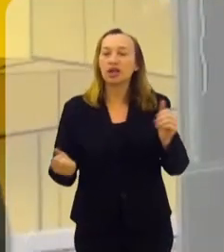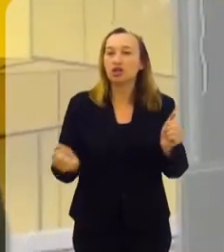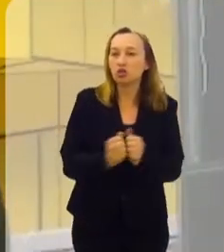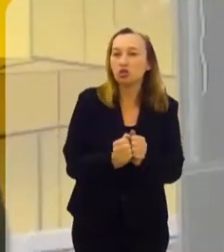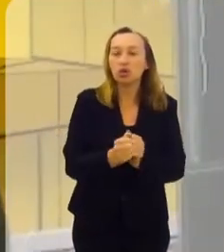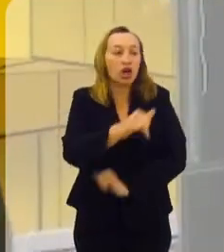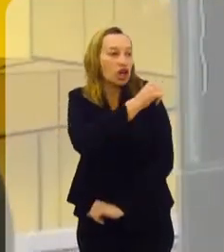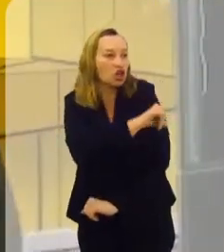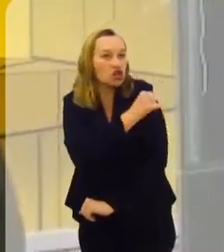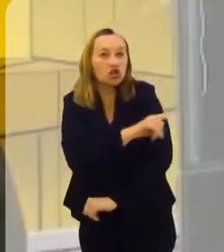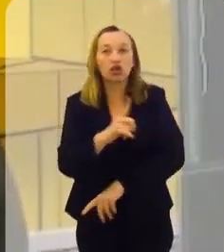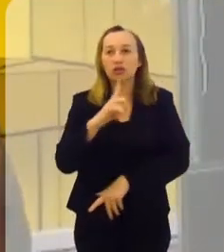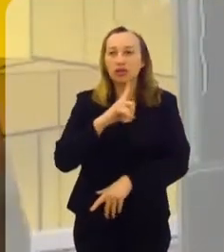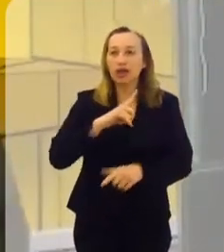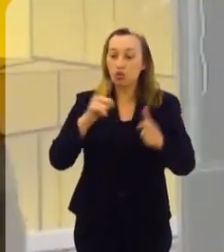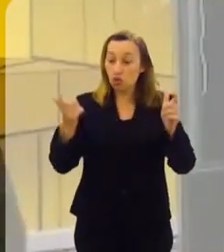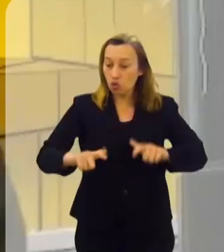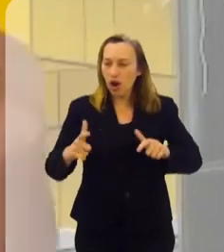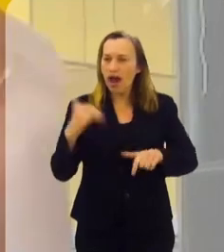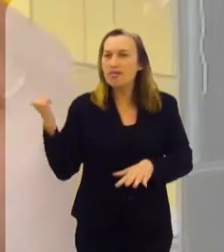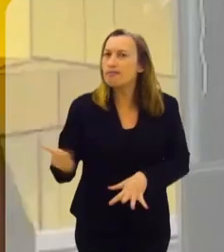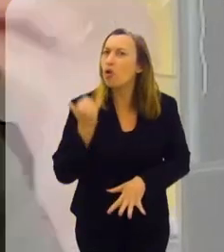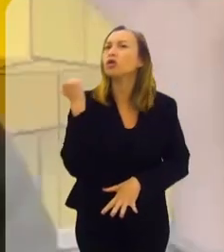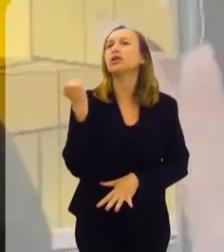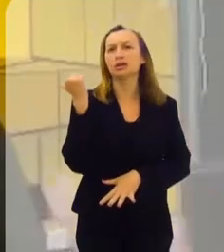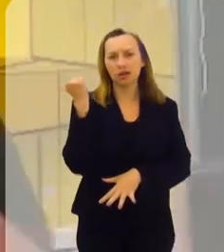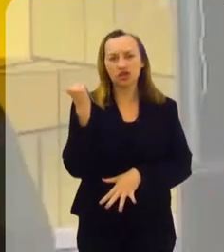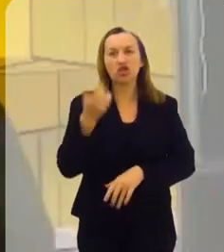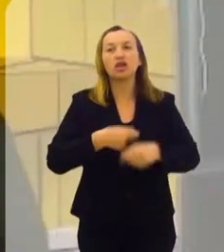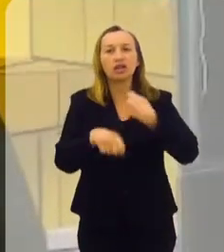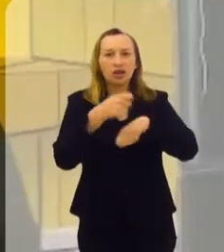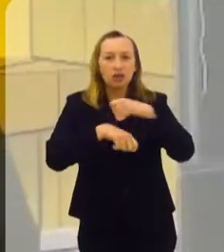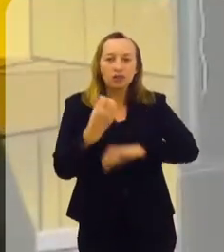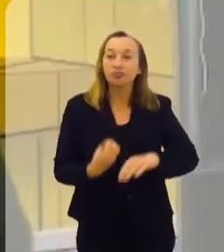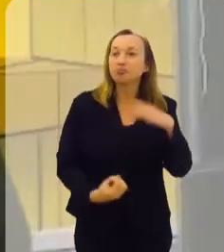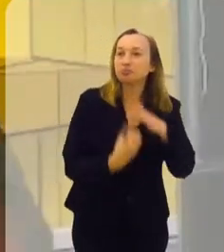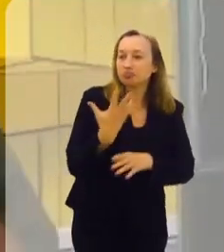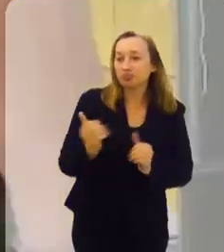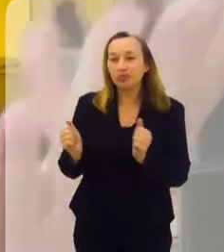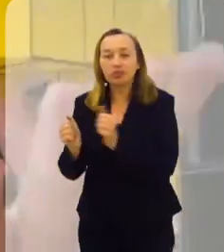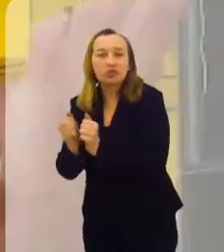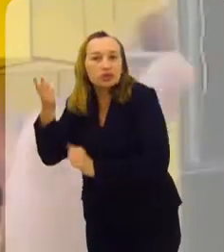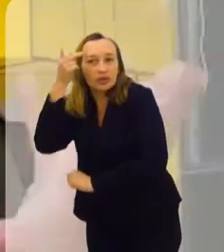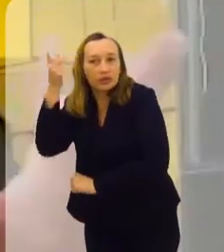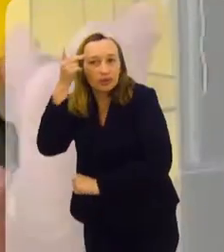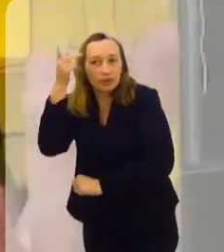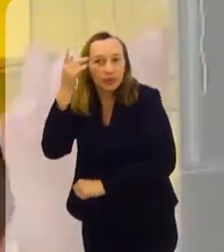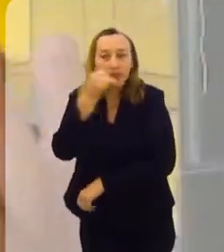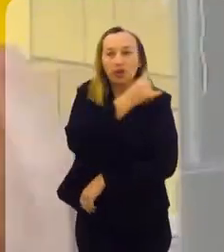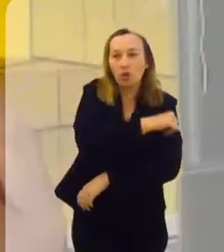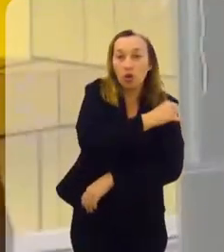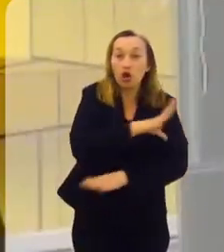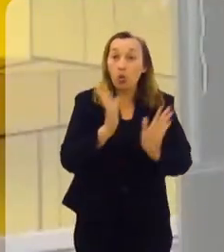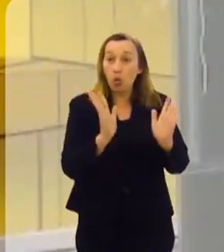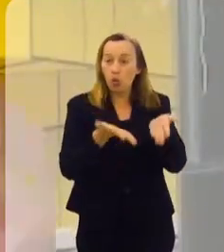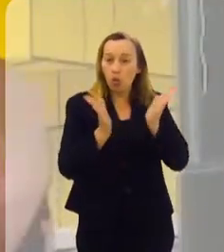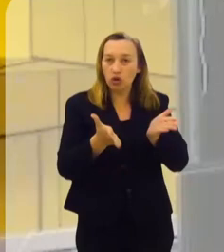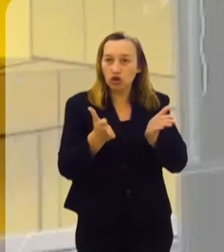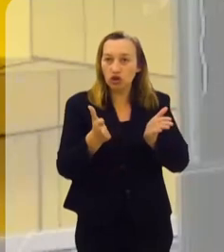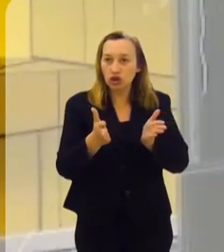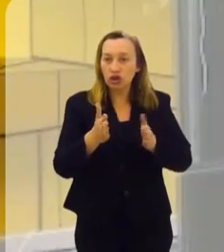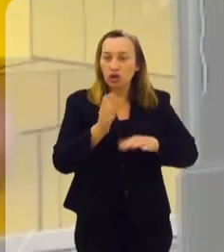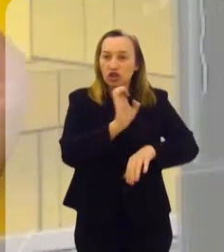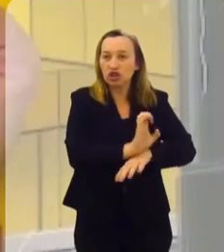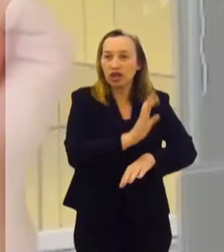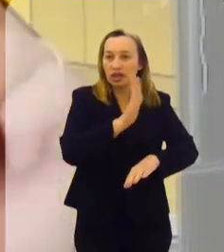assim, Rio de Janeiro, ele tem um espaço importante na economia criativa e junto com São Paulo, inclusive, hoje